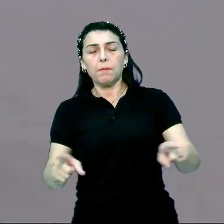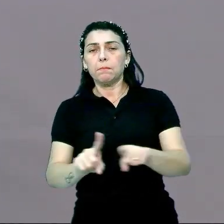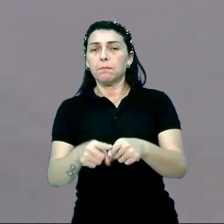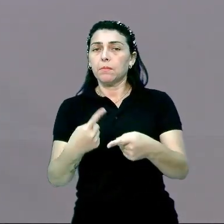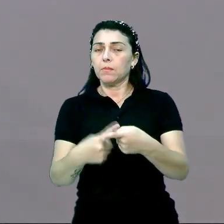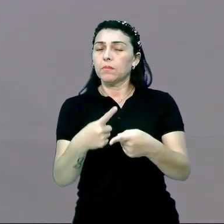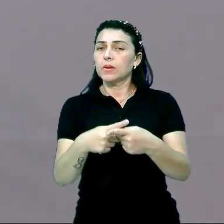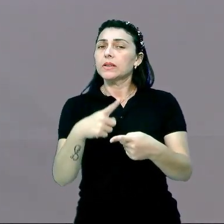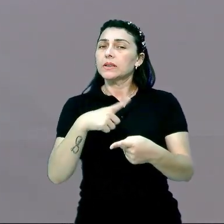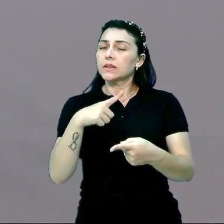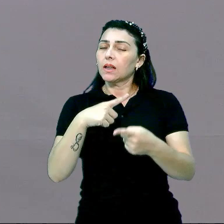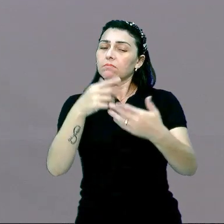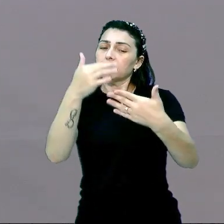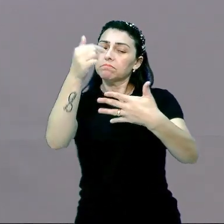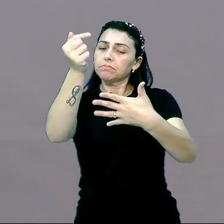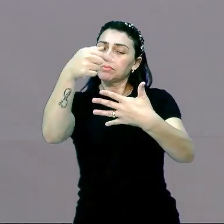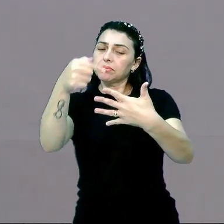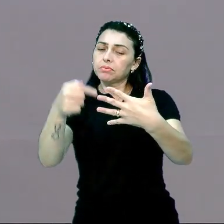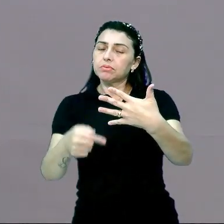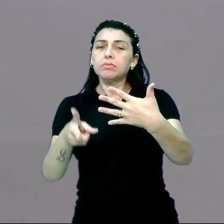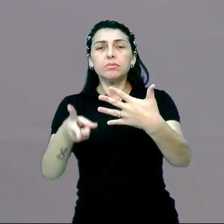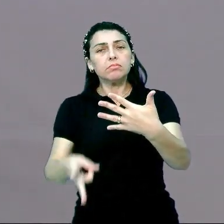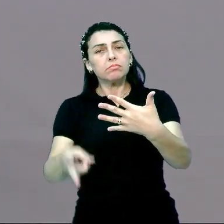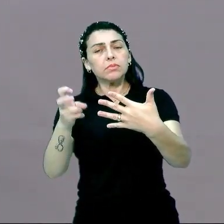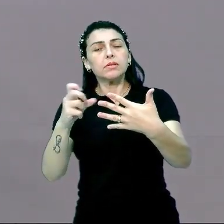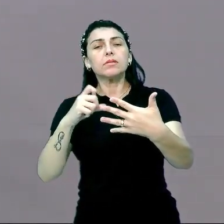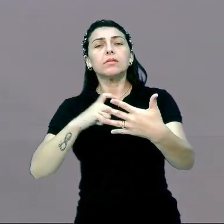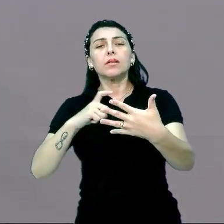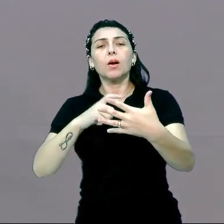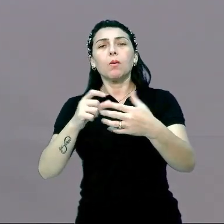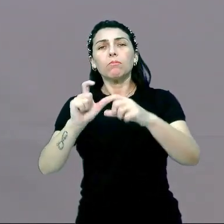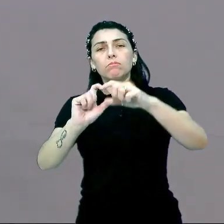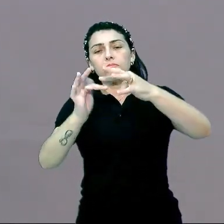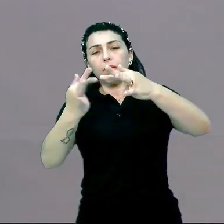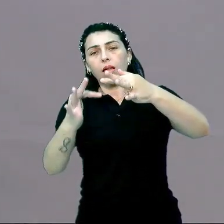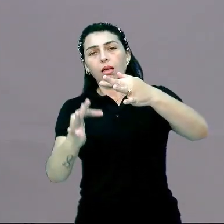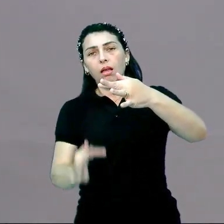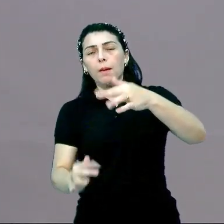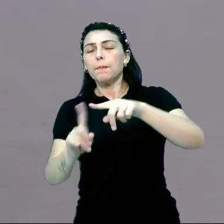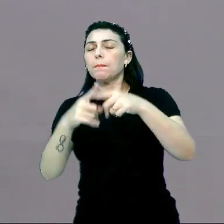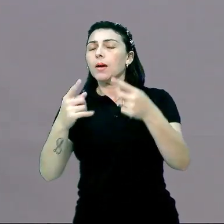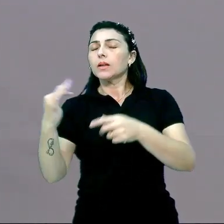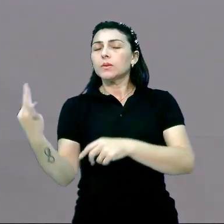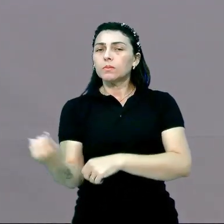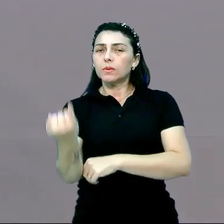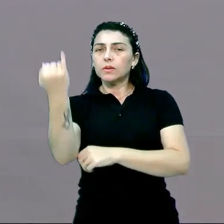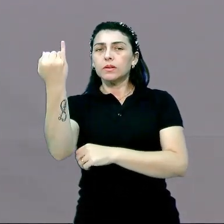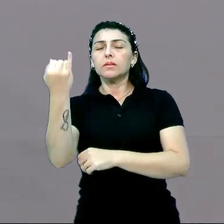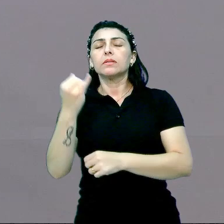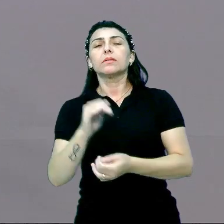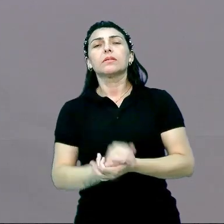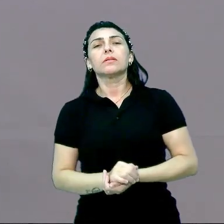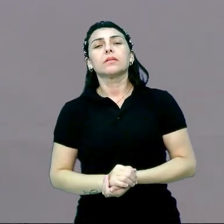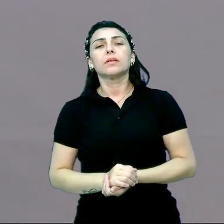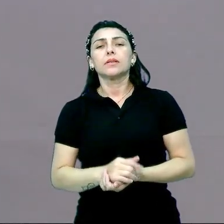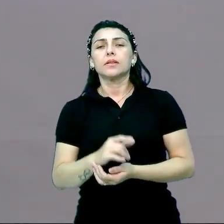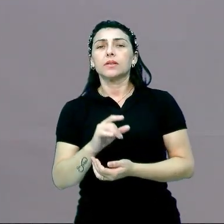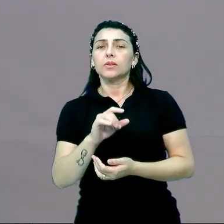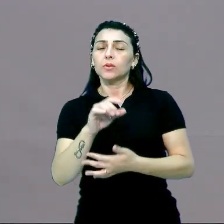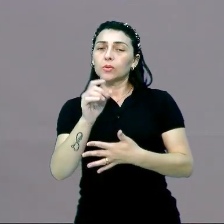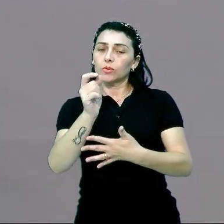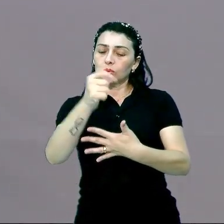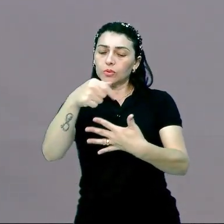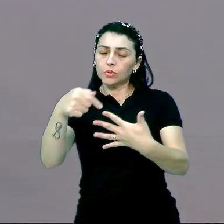atender todos esses requisitos, você observa que ela vai ficar um pouco longa. Mas o importante é que ela elenque todos